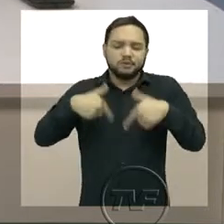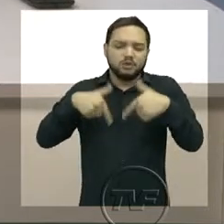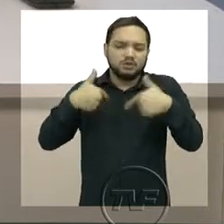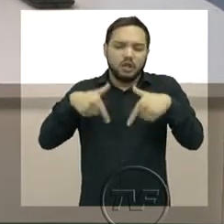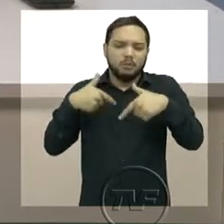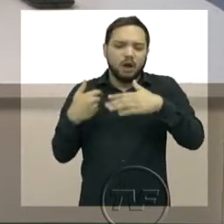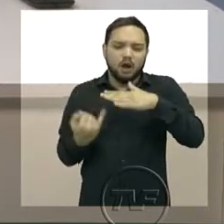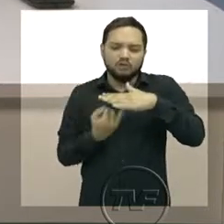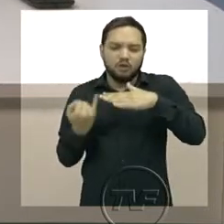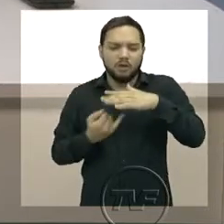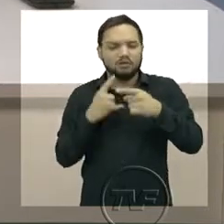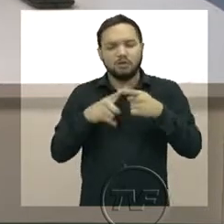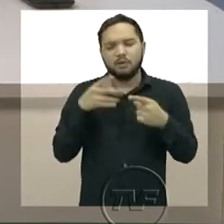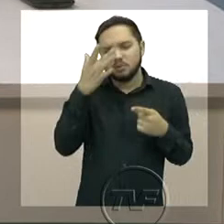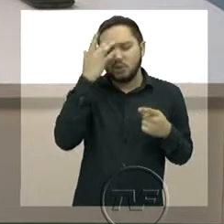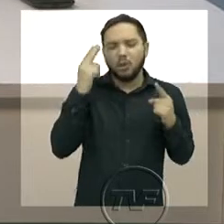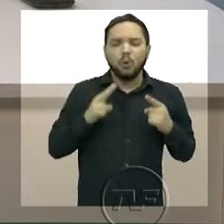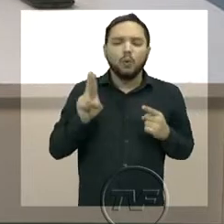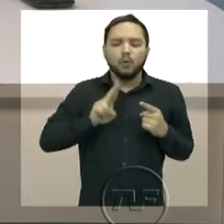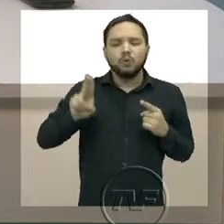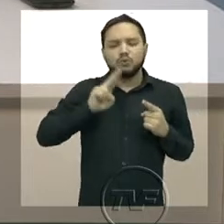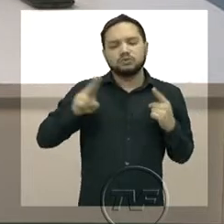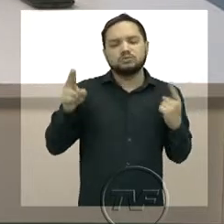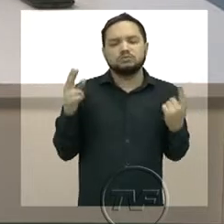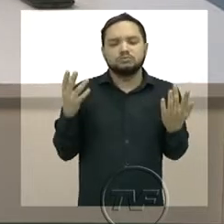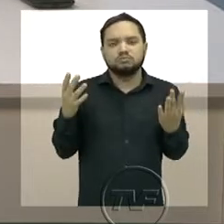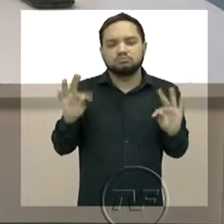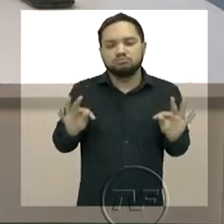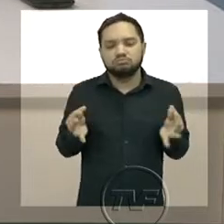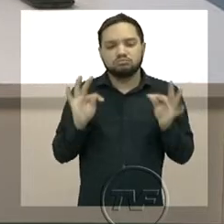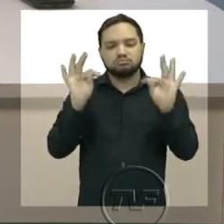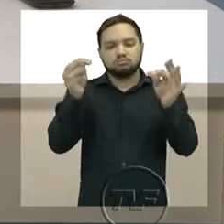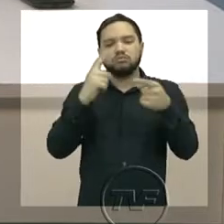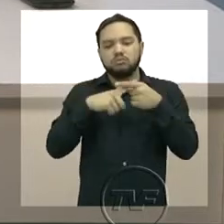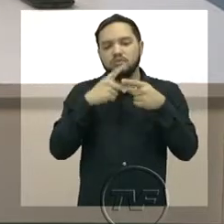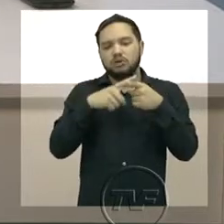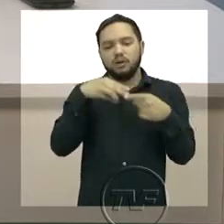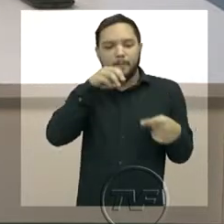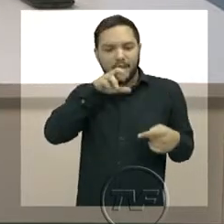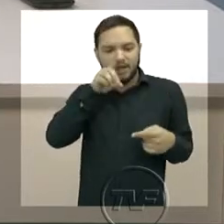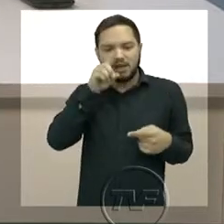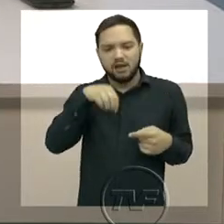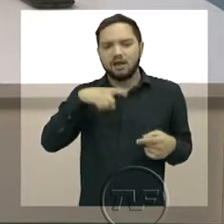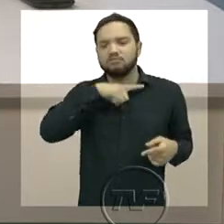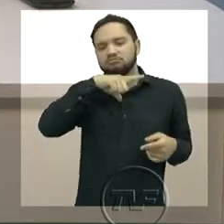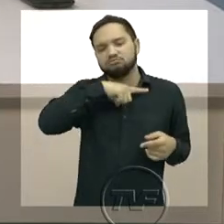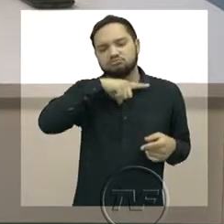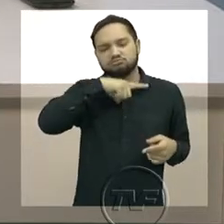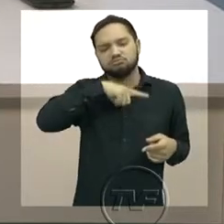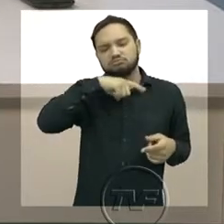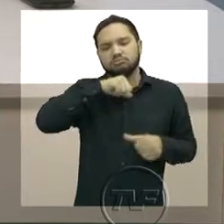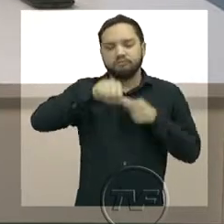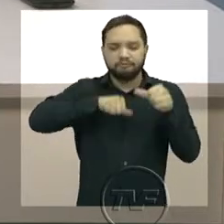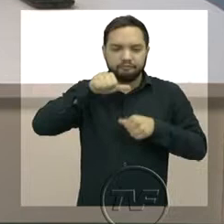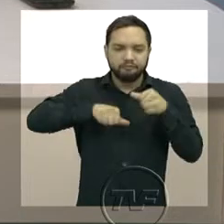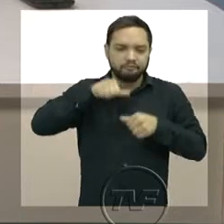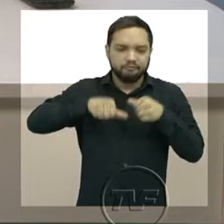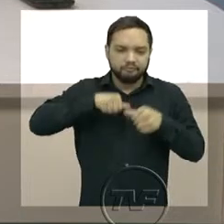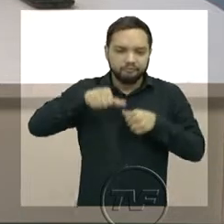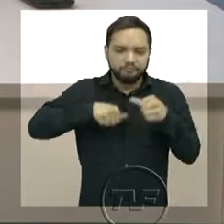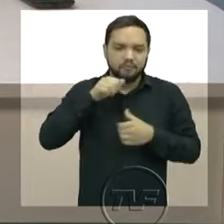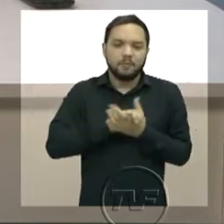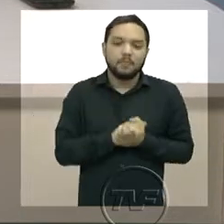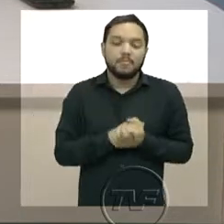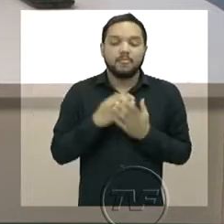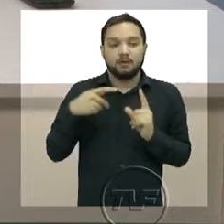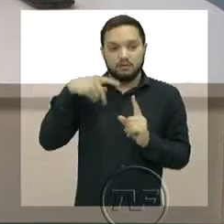de tecnologia, o mercado está em mutação. Essa diminuição, a reforma da Previdência,